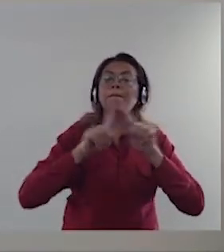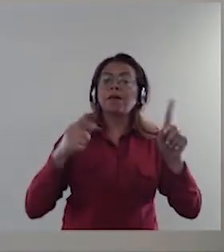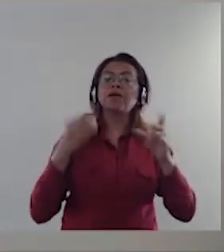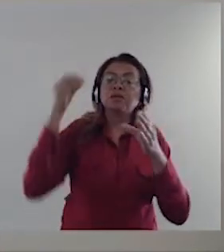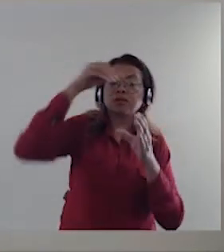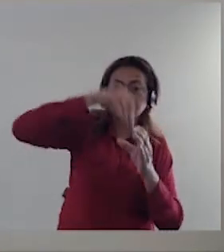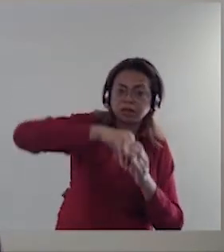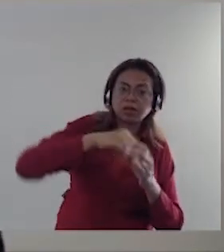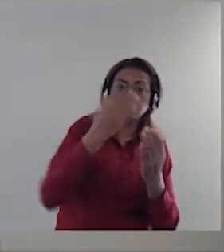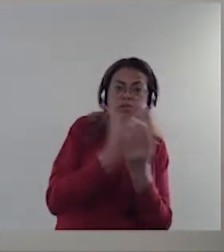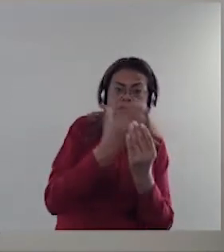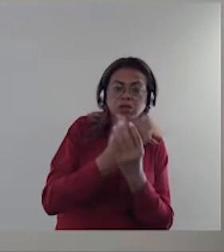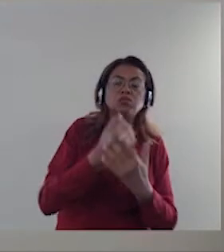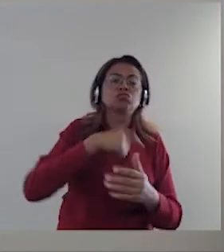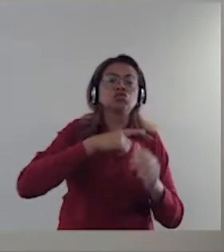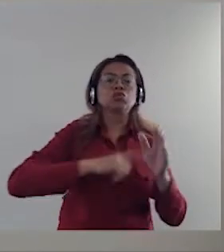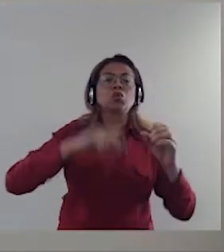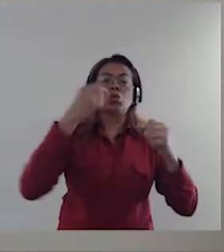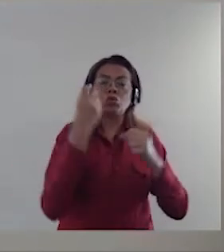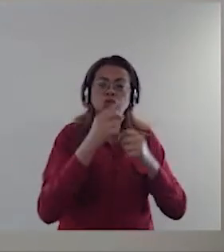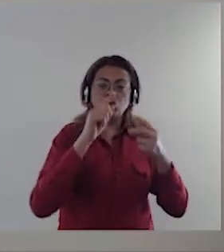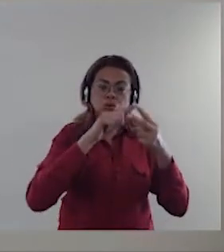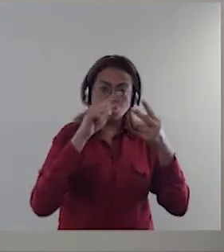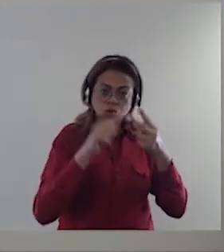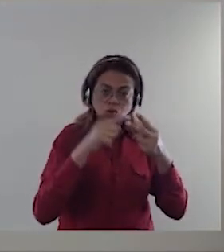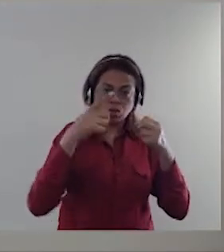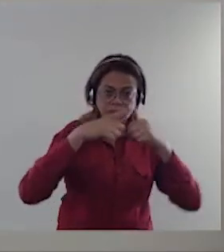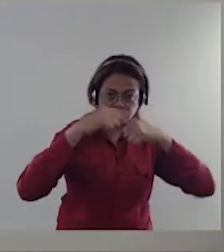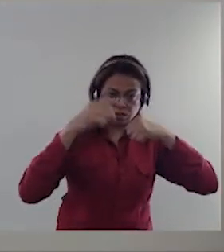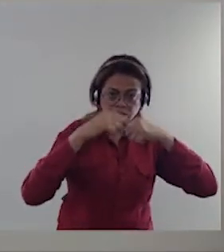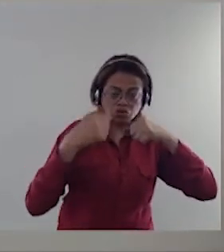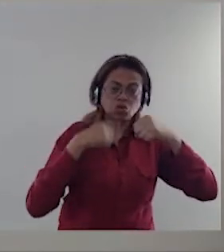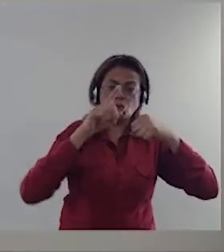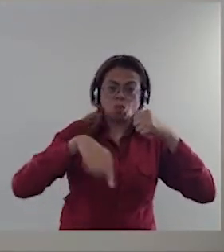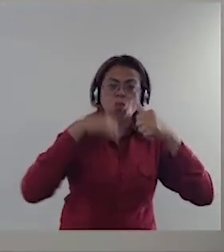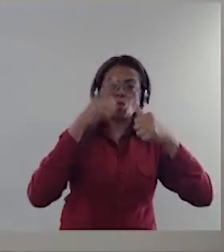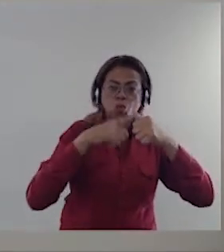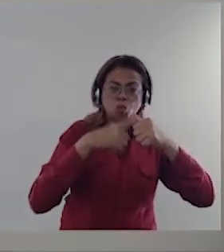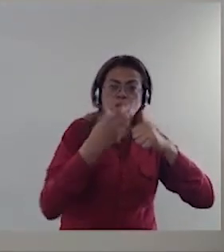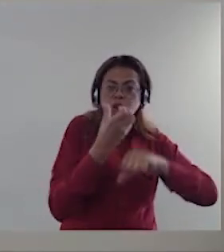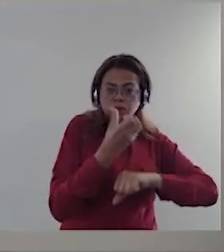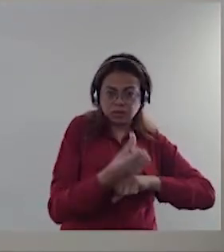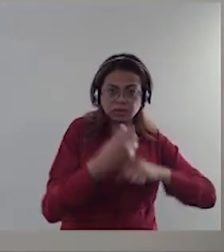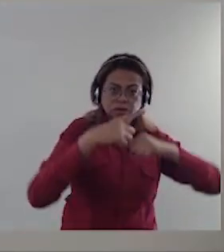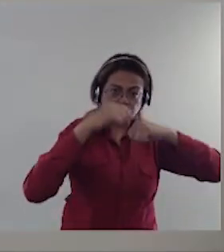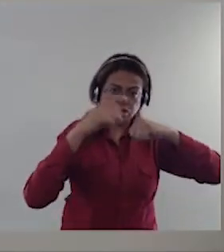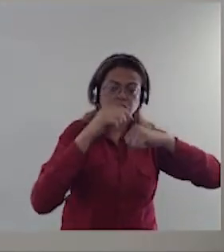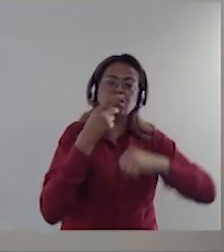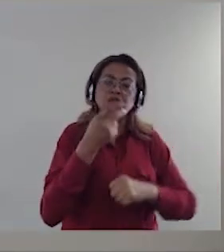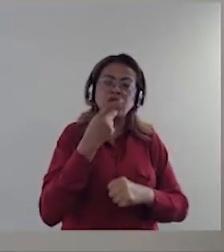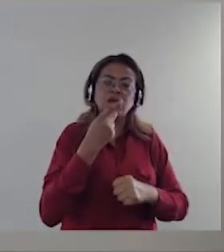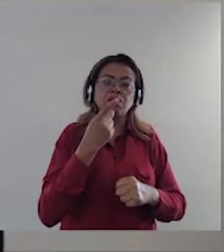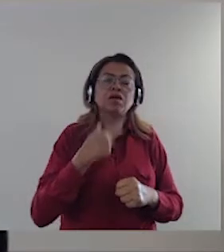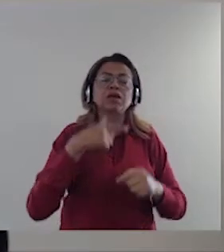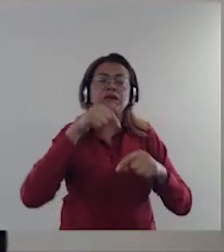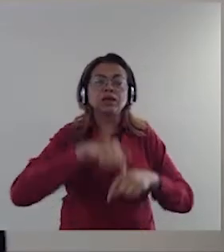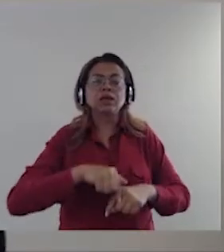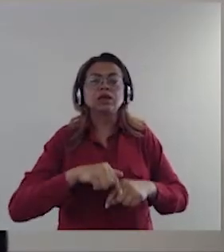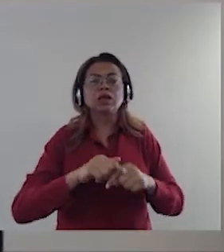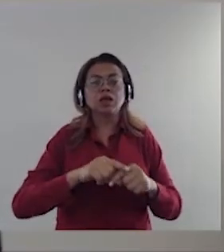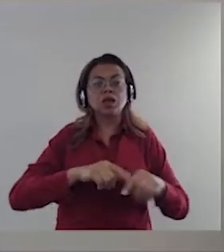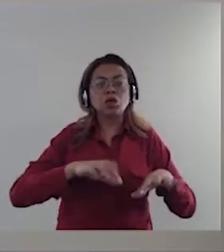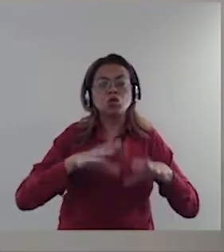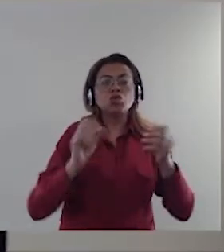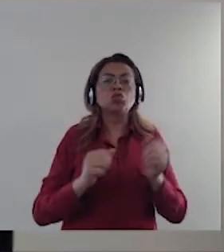de lei haviam 2 artigos que chamavam muita atenção da gente. Um era o artigo 6º, que dizia que o regime de convivência de crianças e